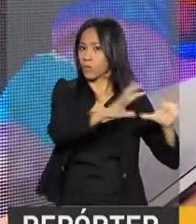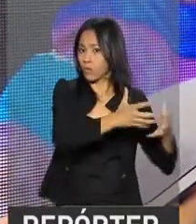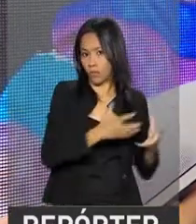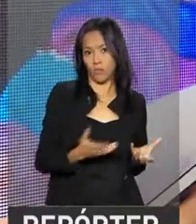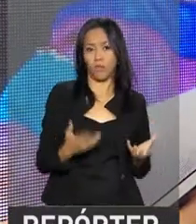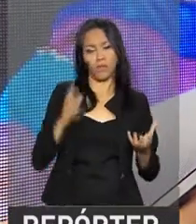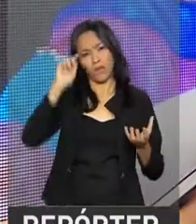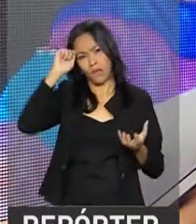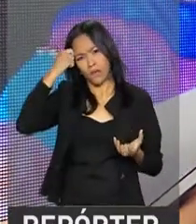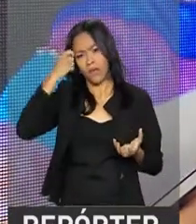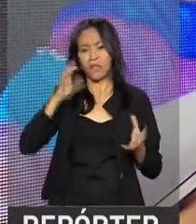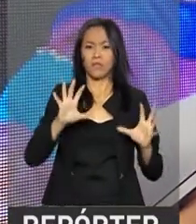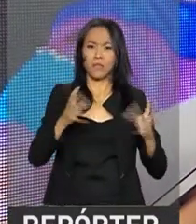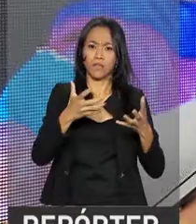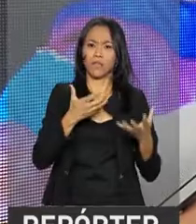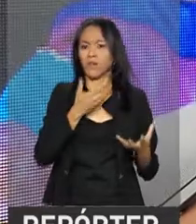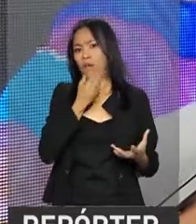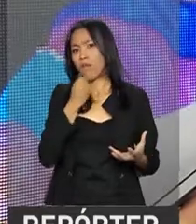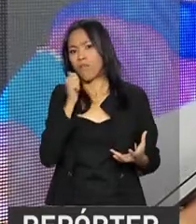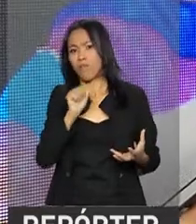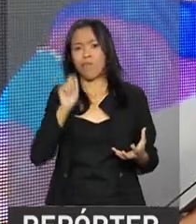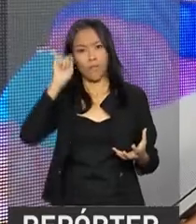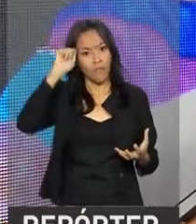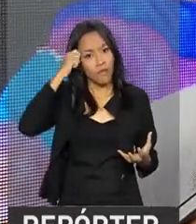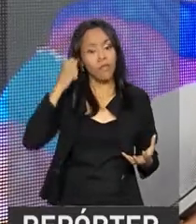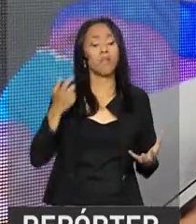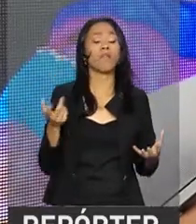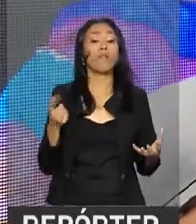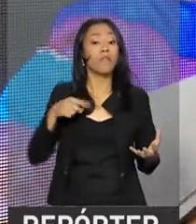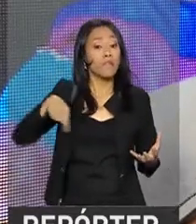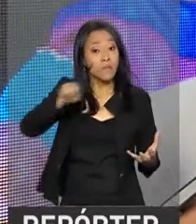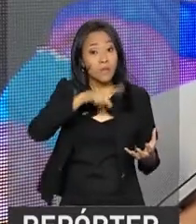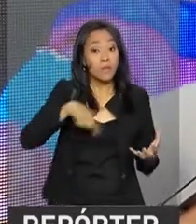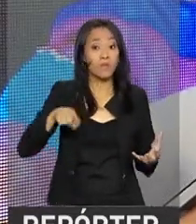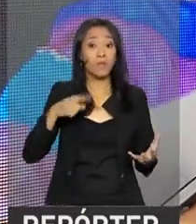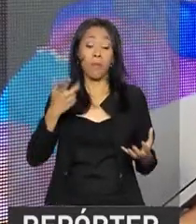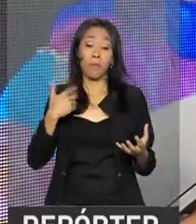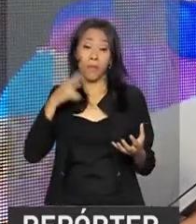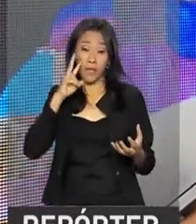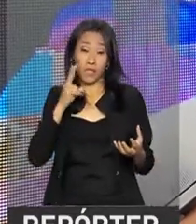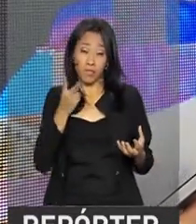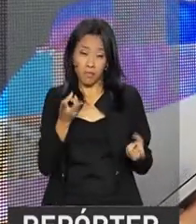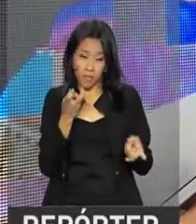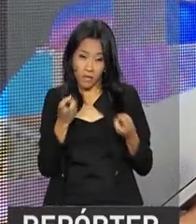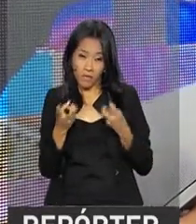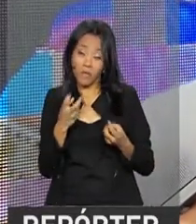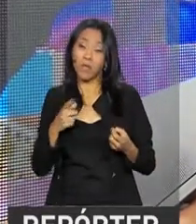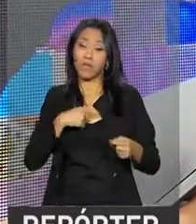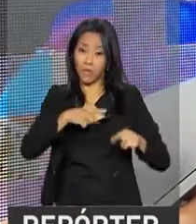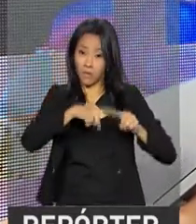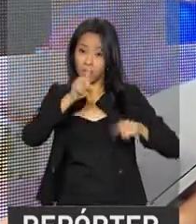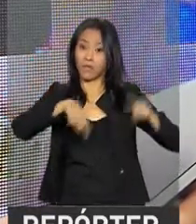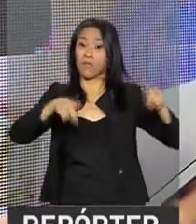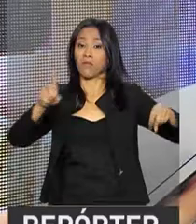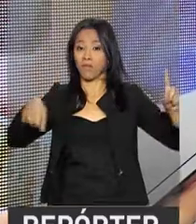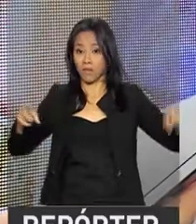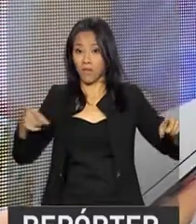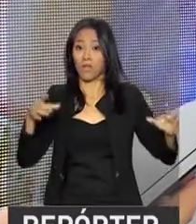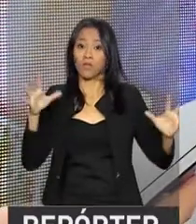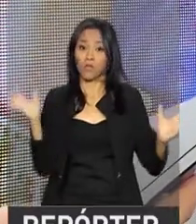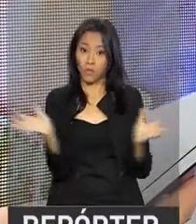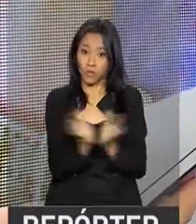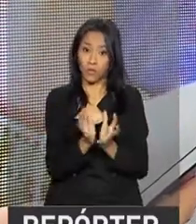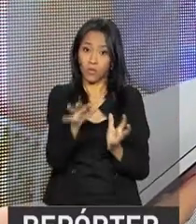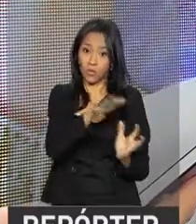a partir de um estudo que nós fizemos nem apontando as desigualdades que há no setor audiovisual é